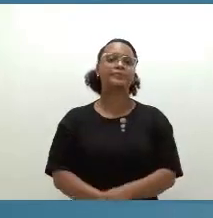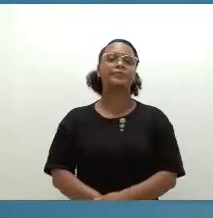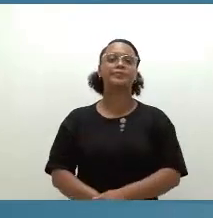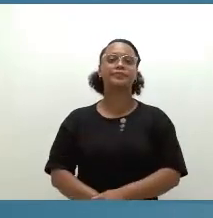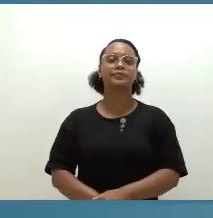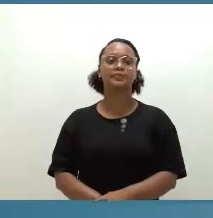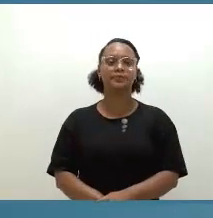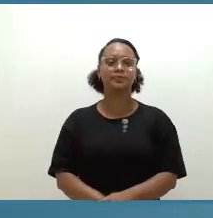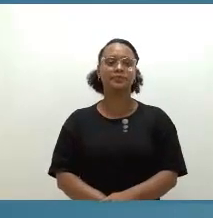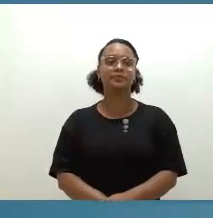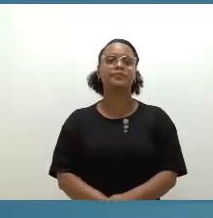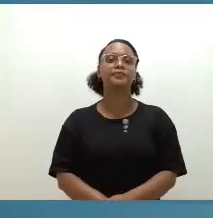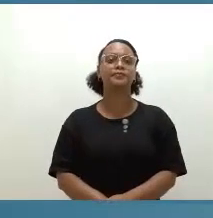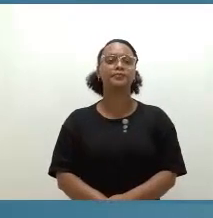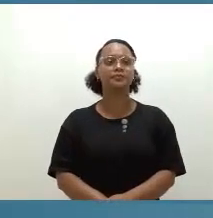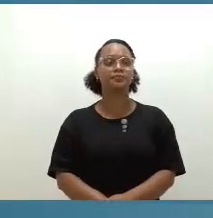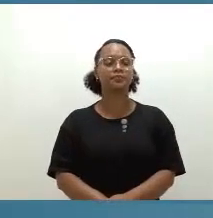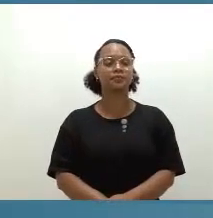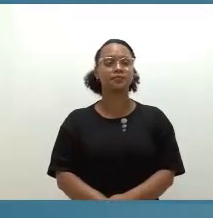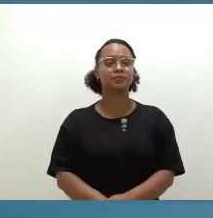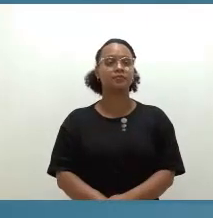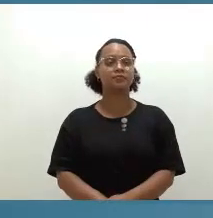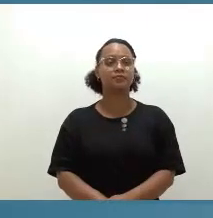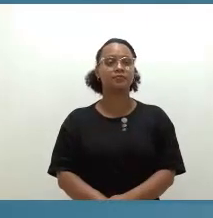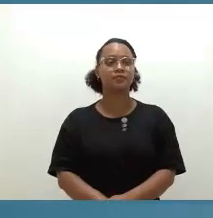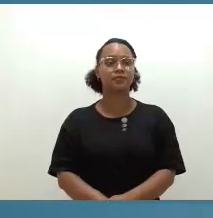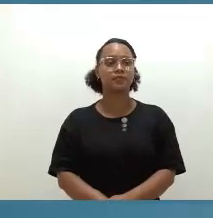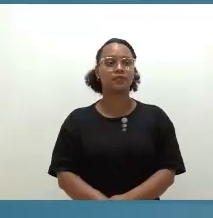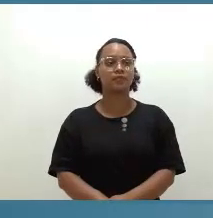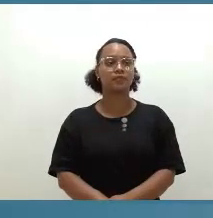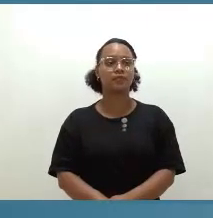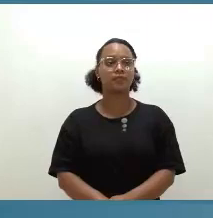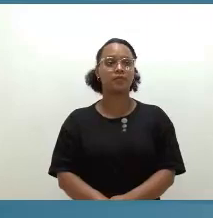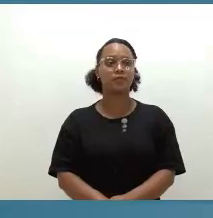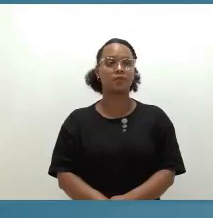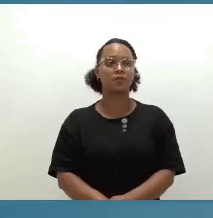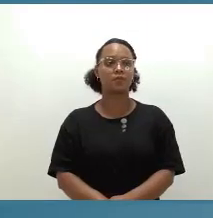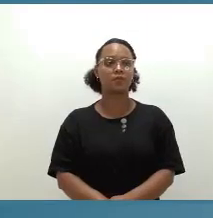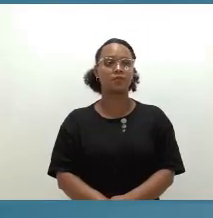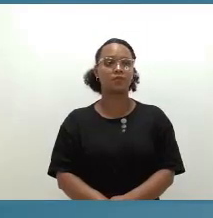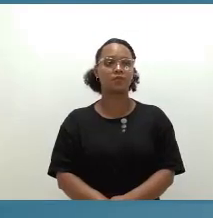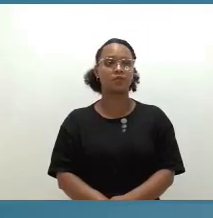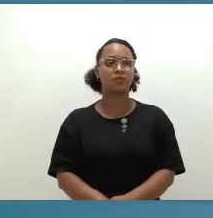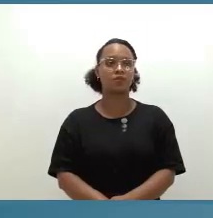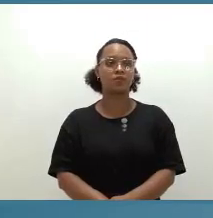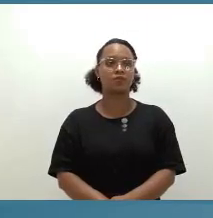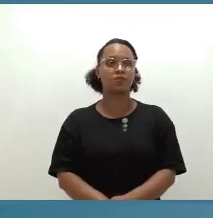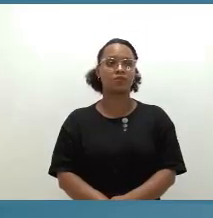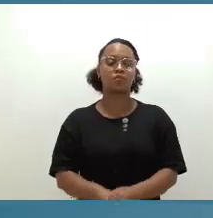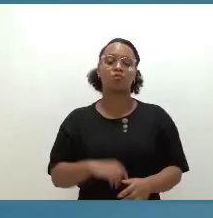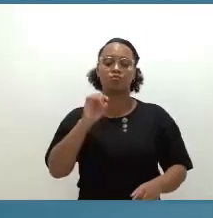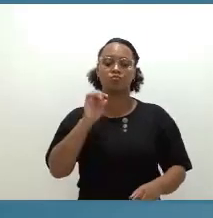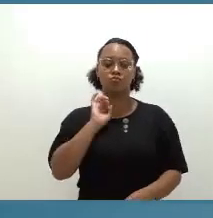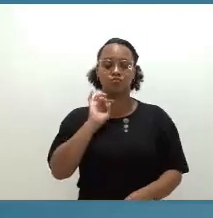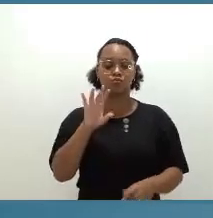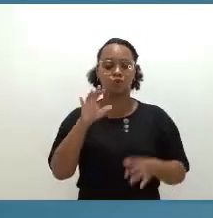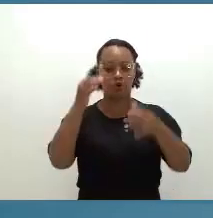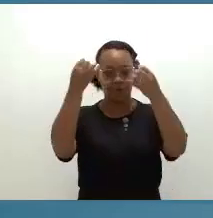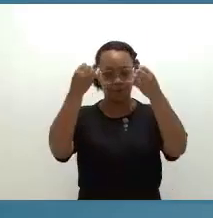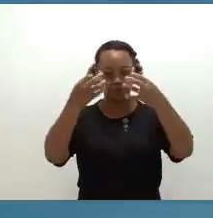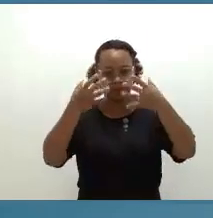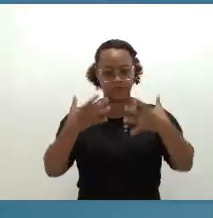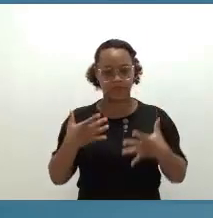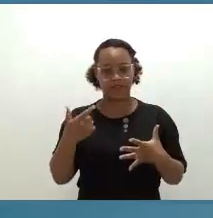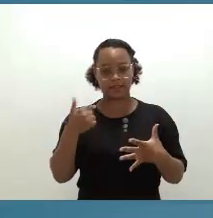Eu queria só dizer que eu fui lembrado aqui que eu não exerci nenhuma manifestação quando foi